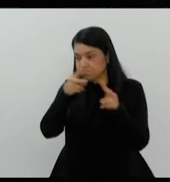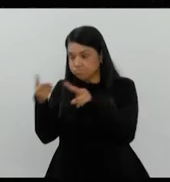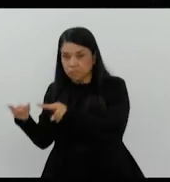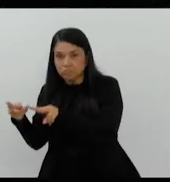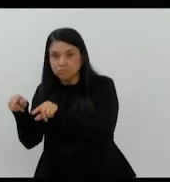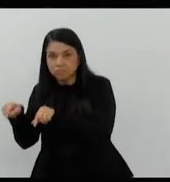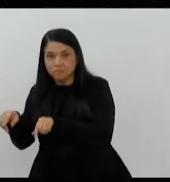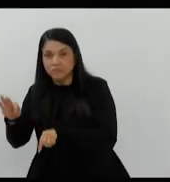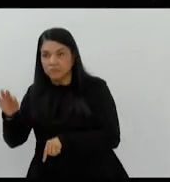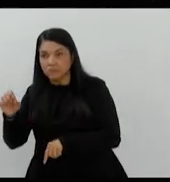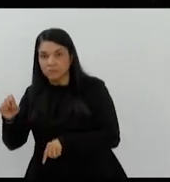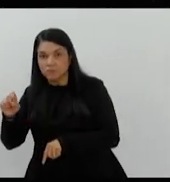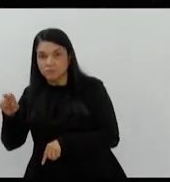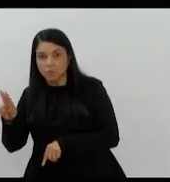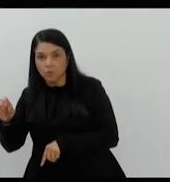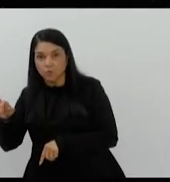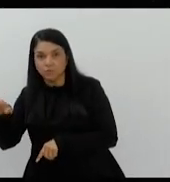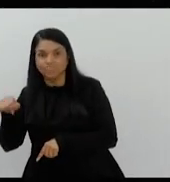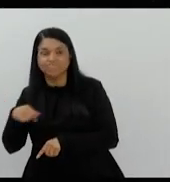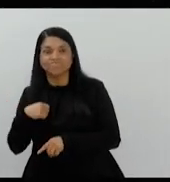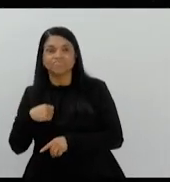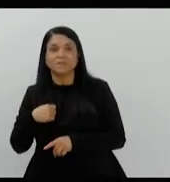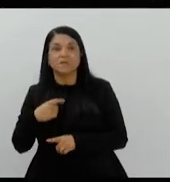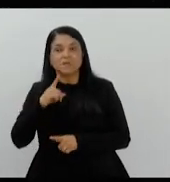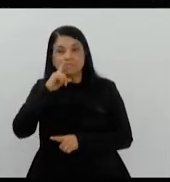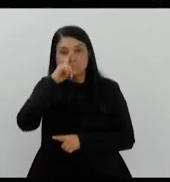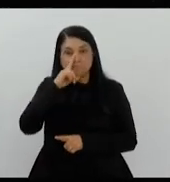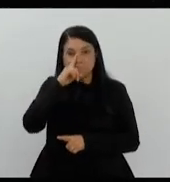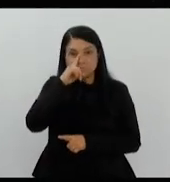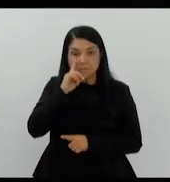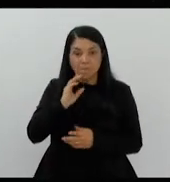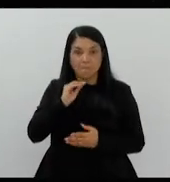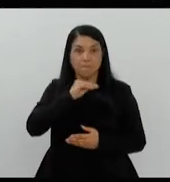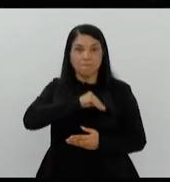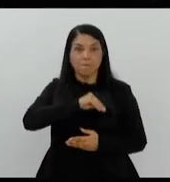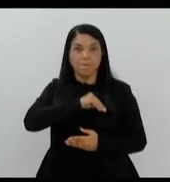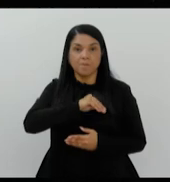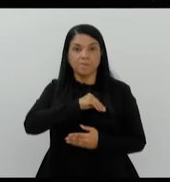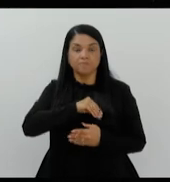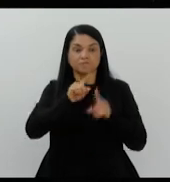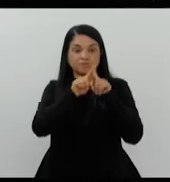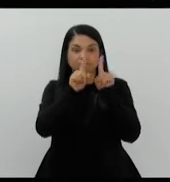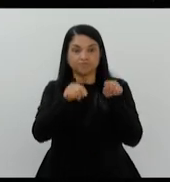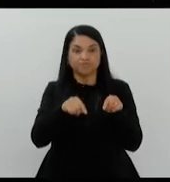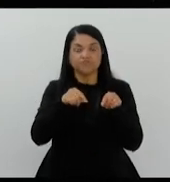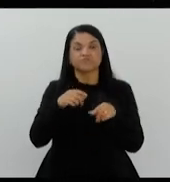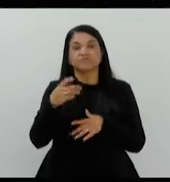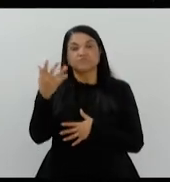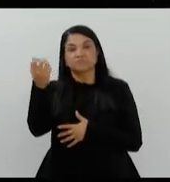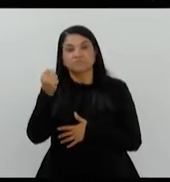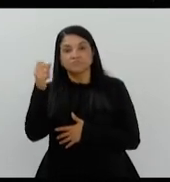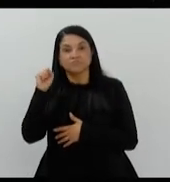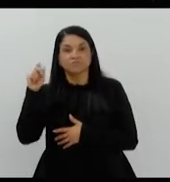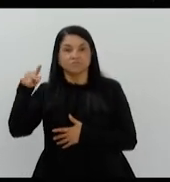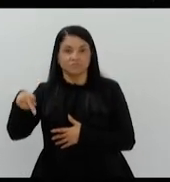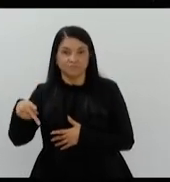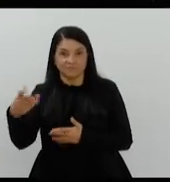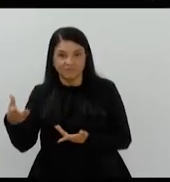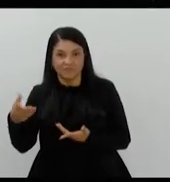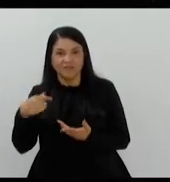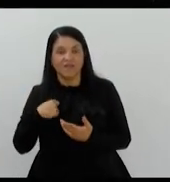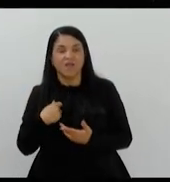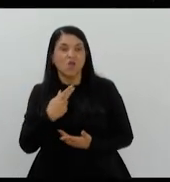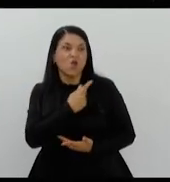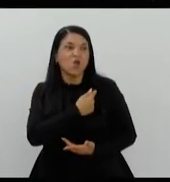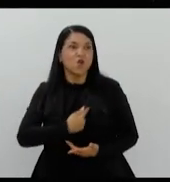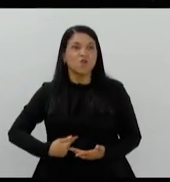de nativos e pensionistas. Aí coloca o governador no seu decreto. Mas se faltar